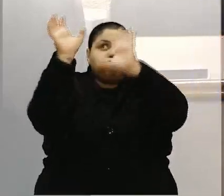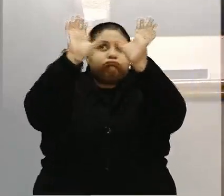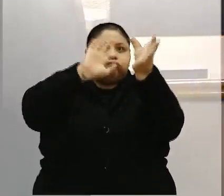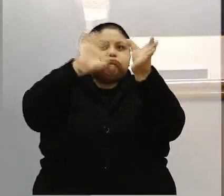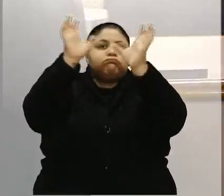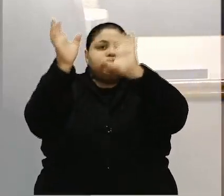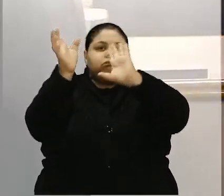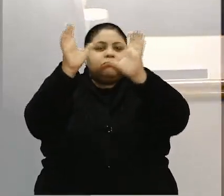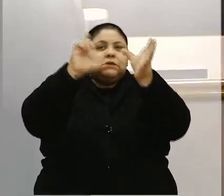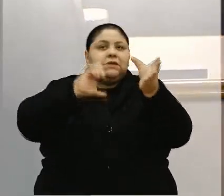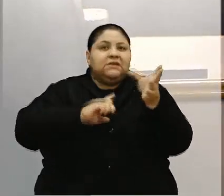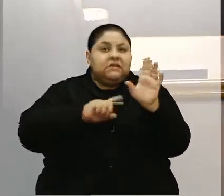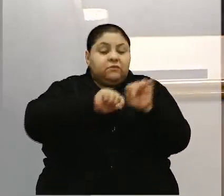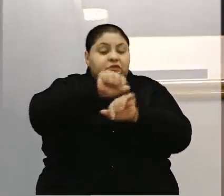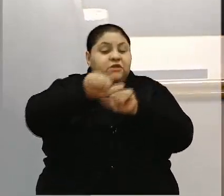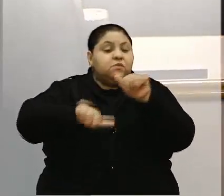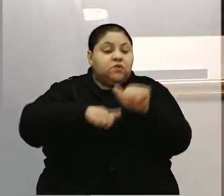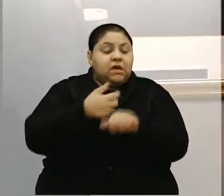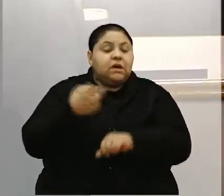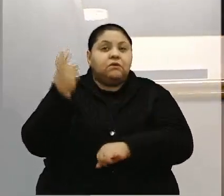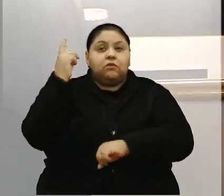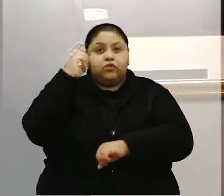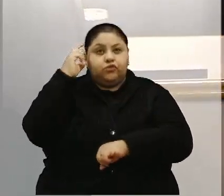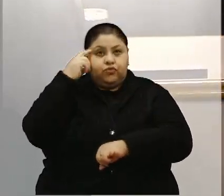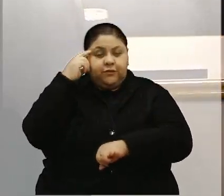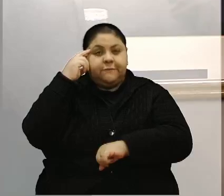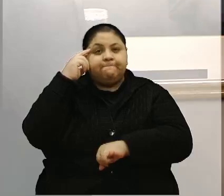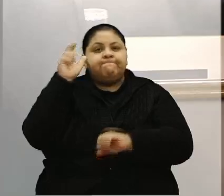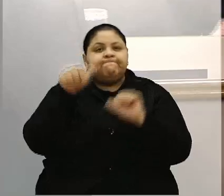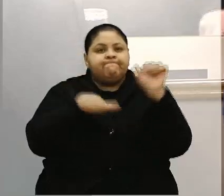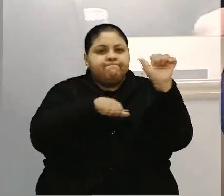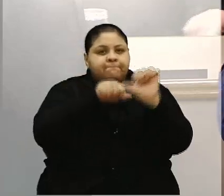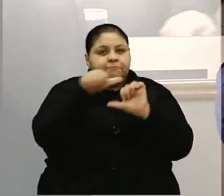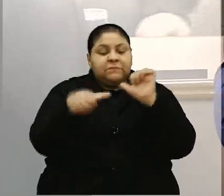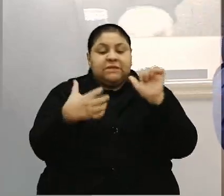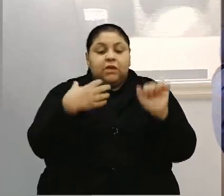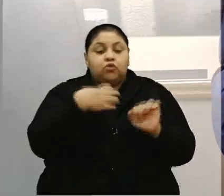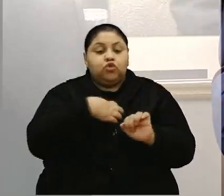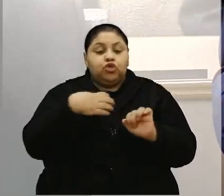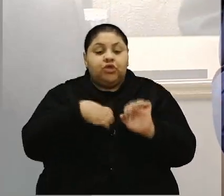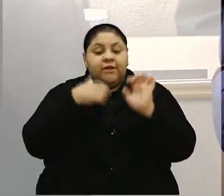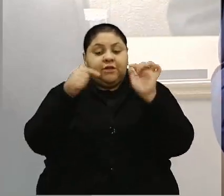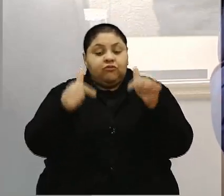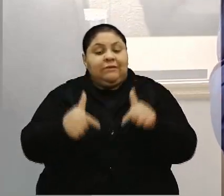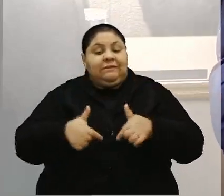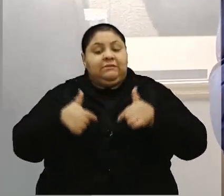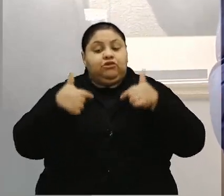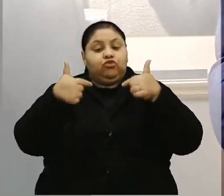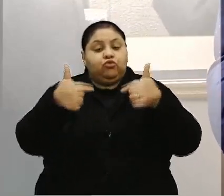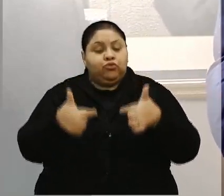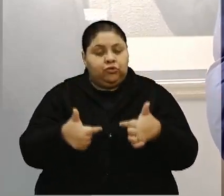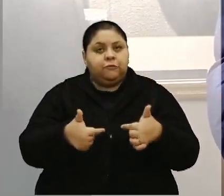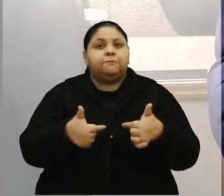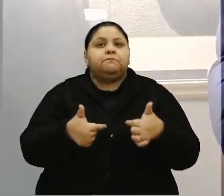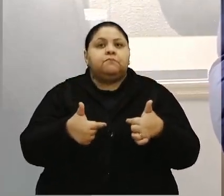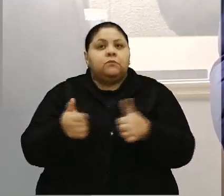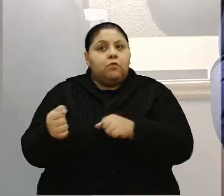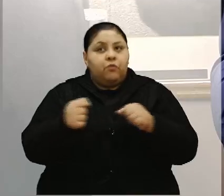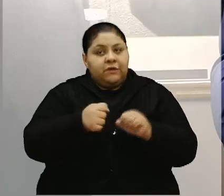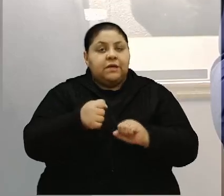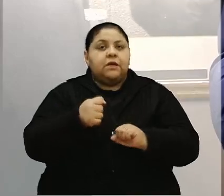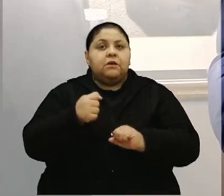mudar a cultura, temos que mudar a forma de agir como cidadãos, como poder